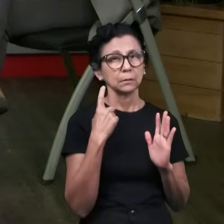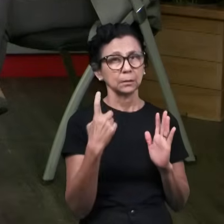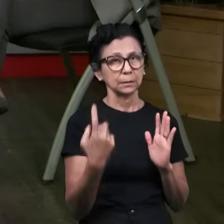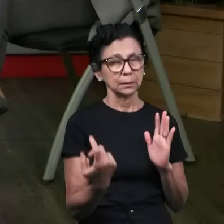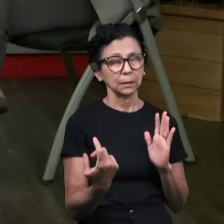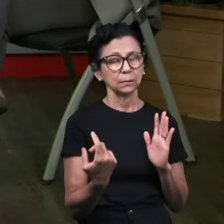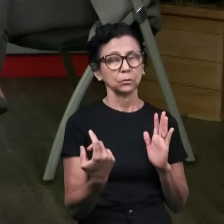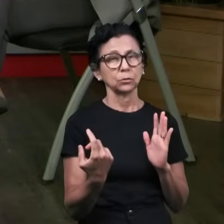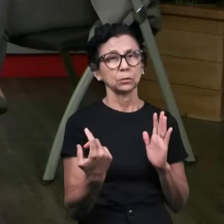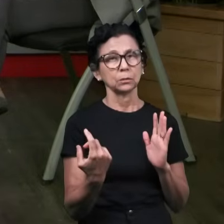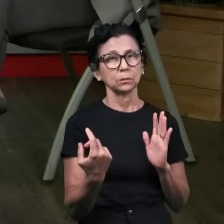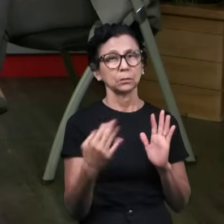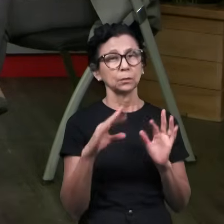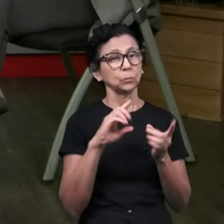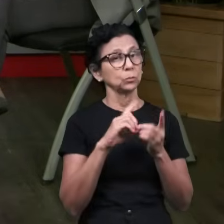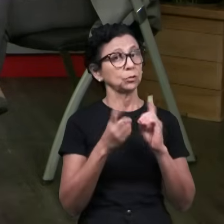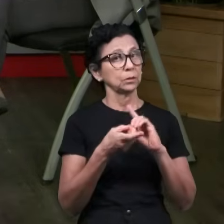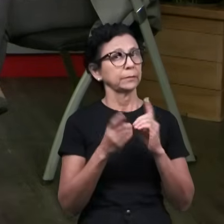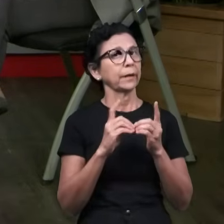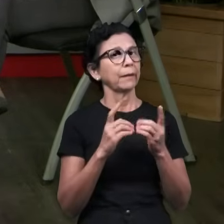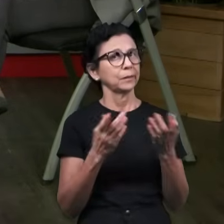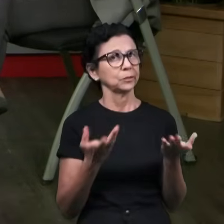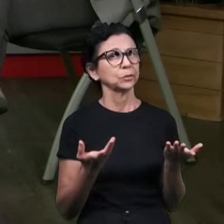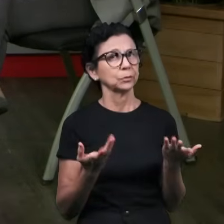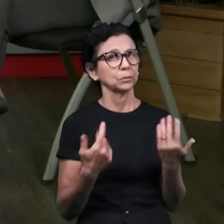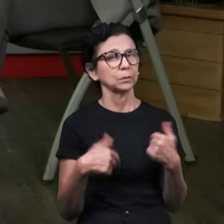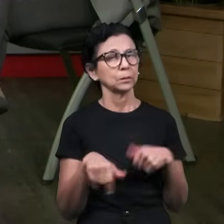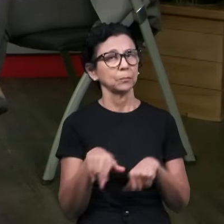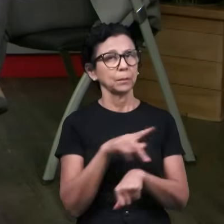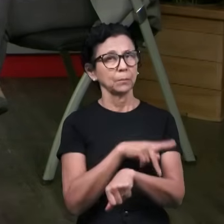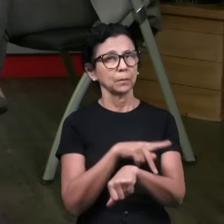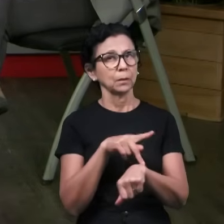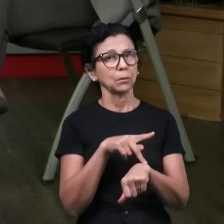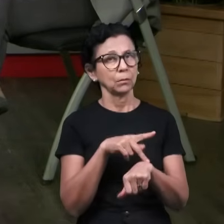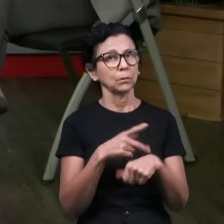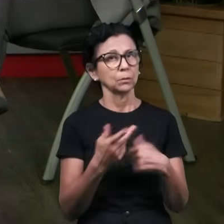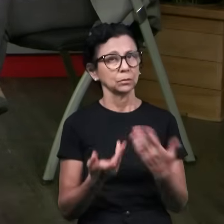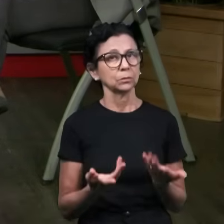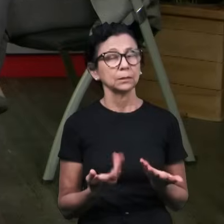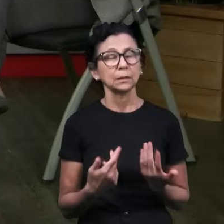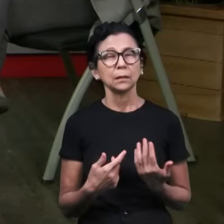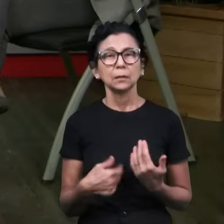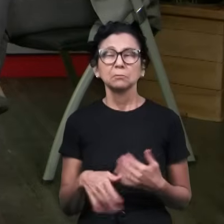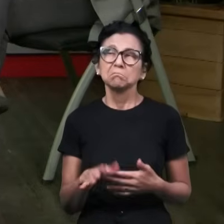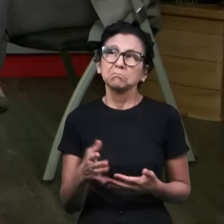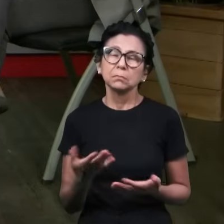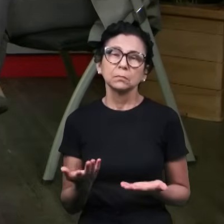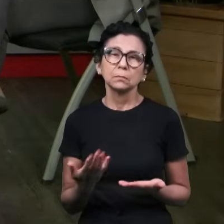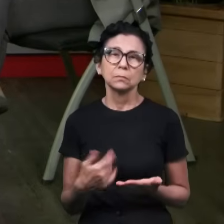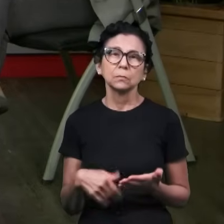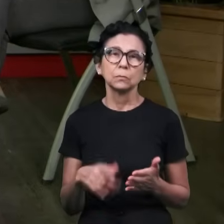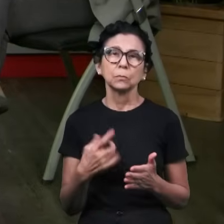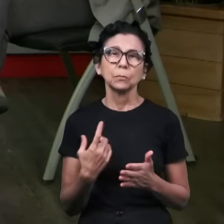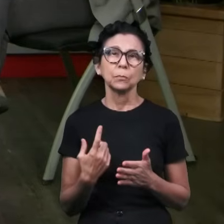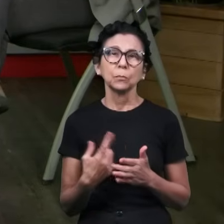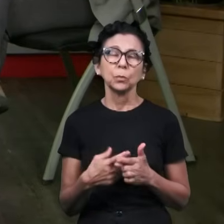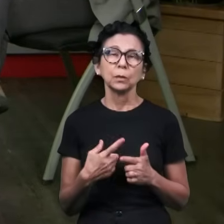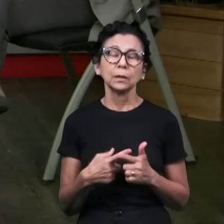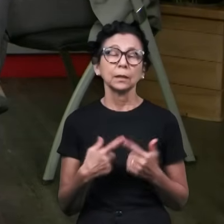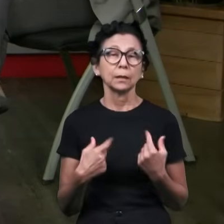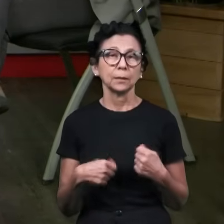vista didático, né, até pedagógico, porque o irmão é levado à